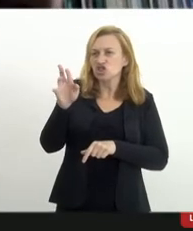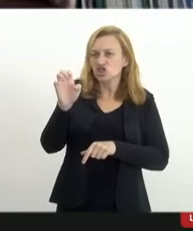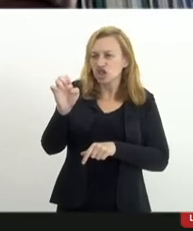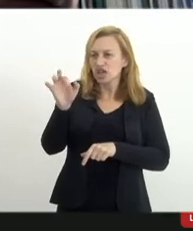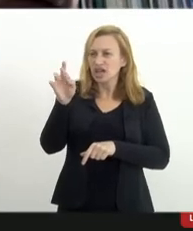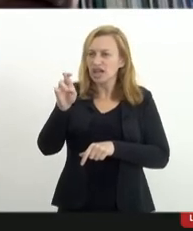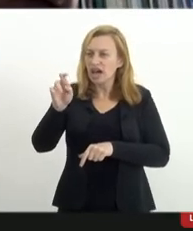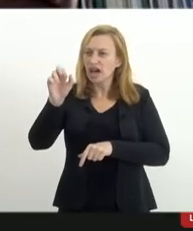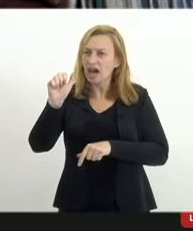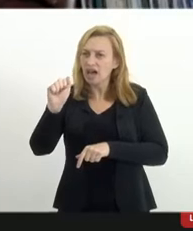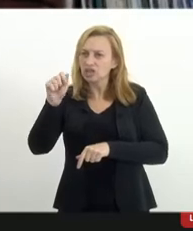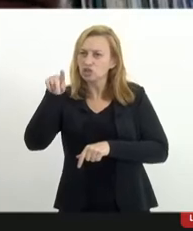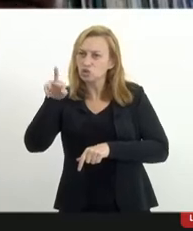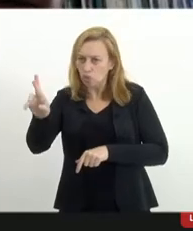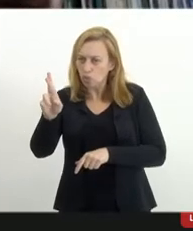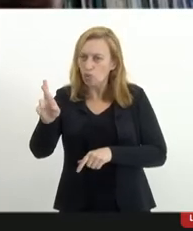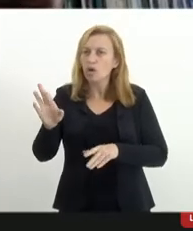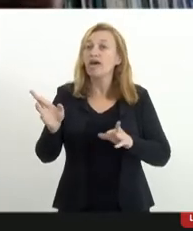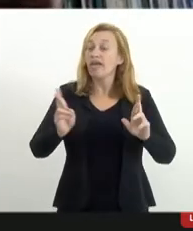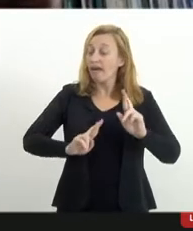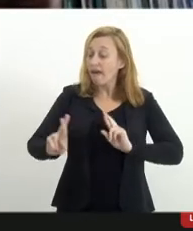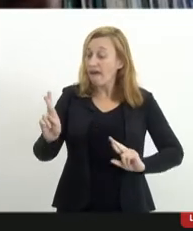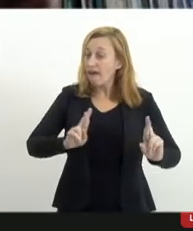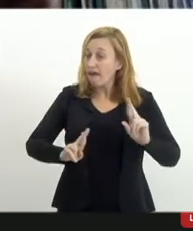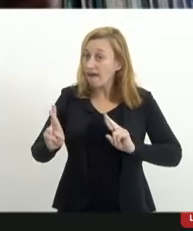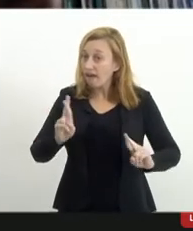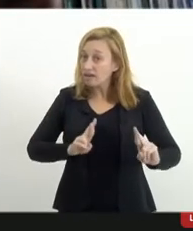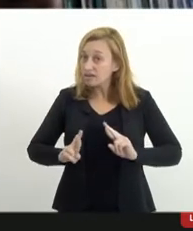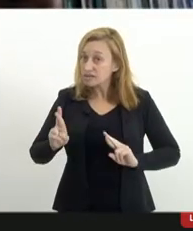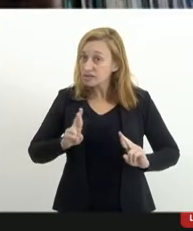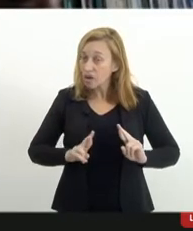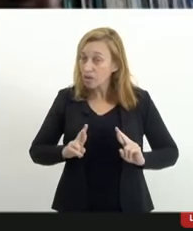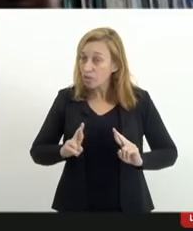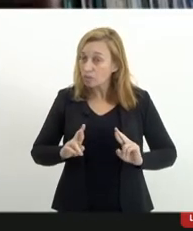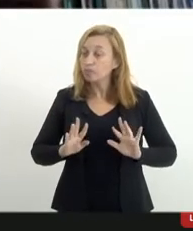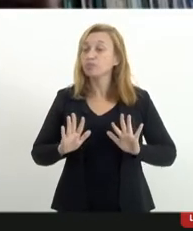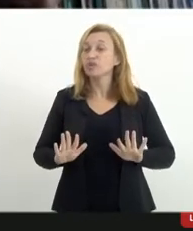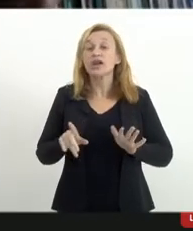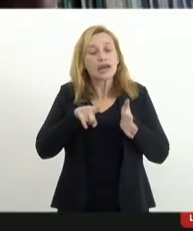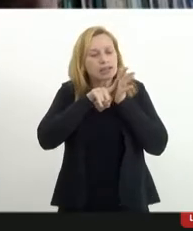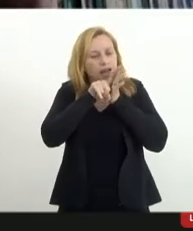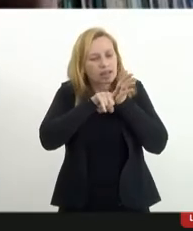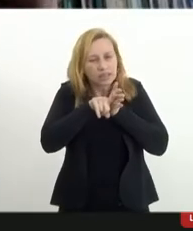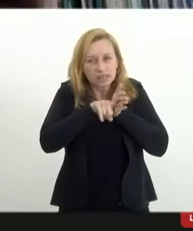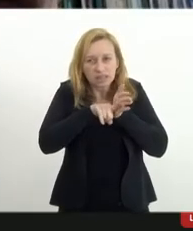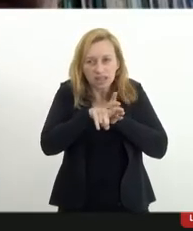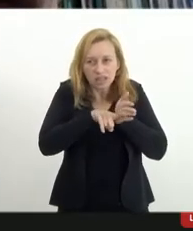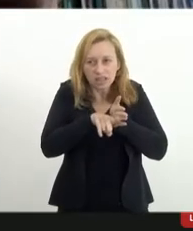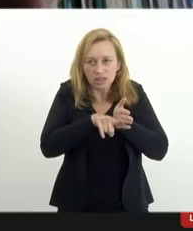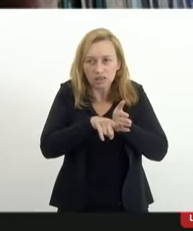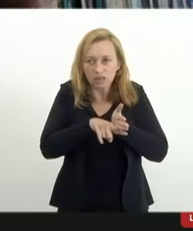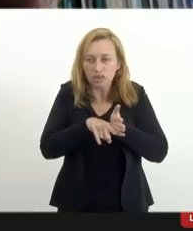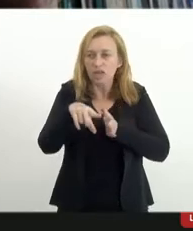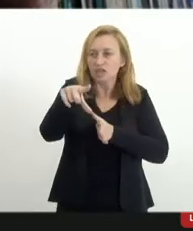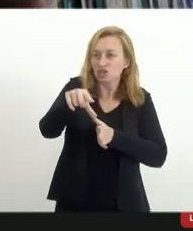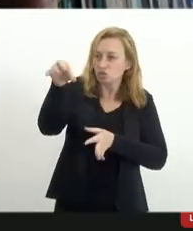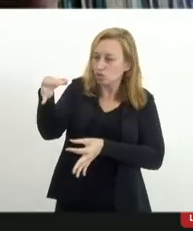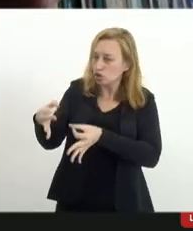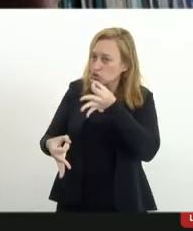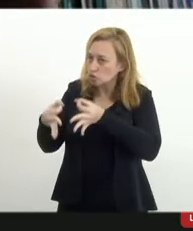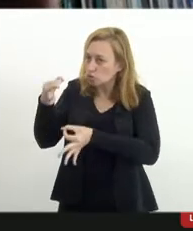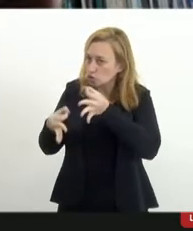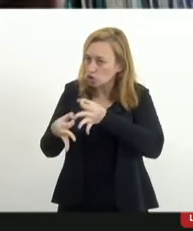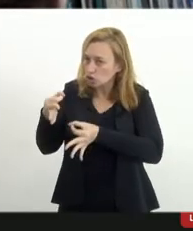né? Em relação na, e assim, analisando as decisões judiciais, analisando